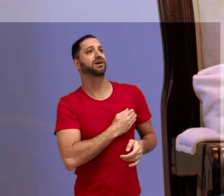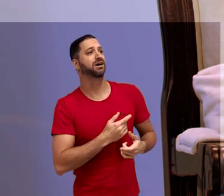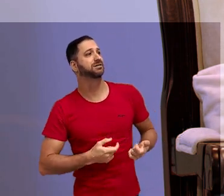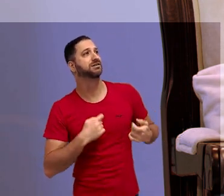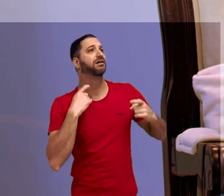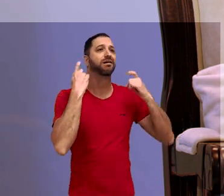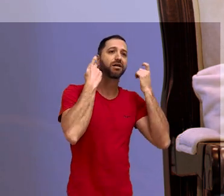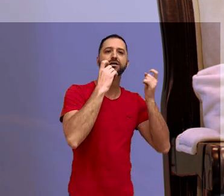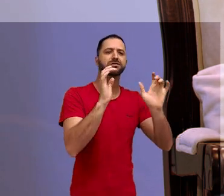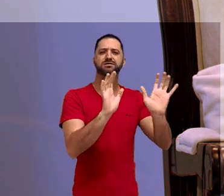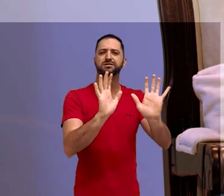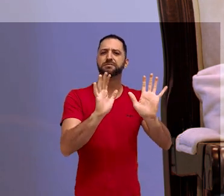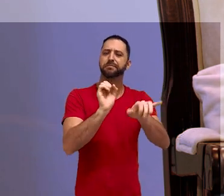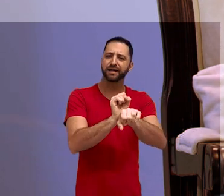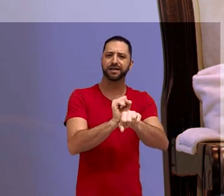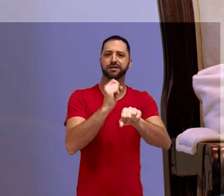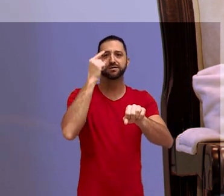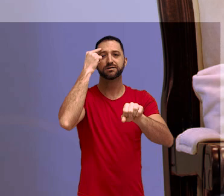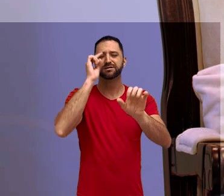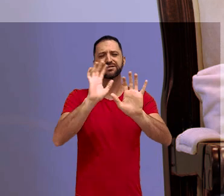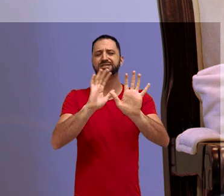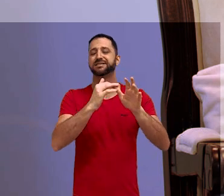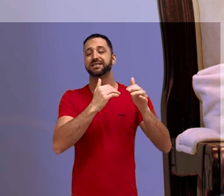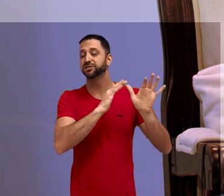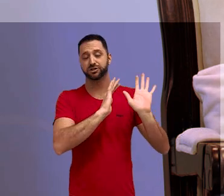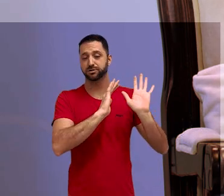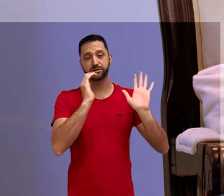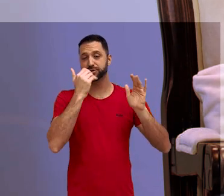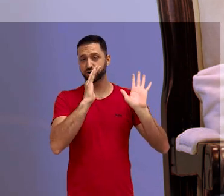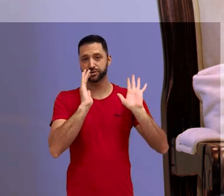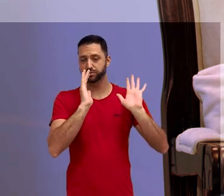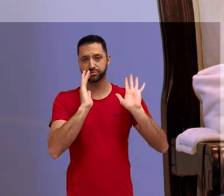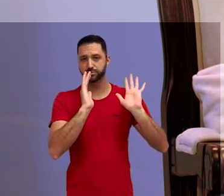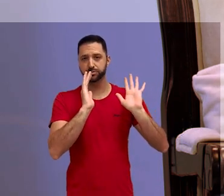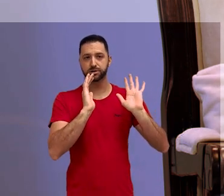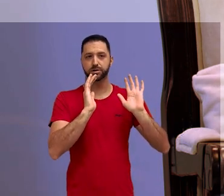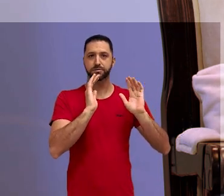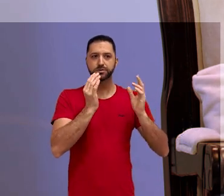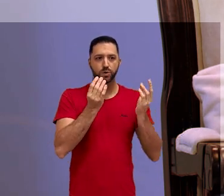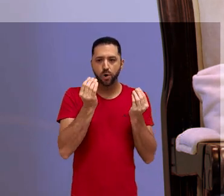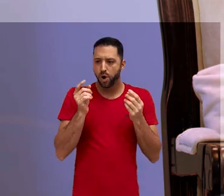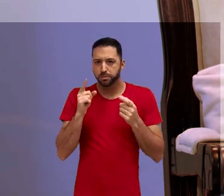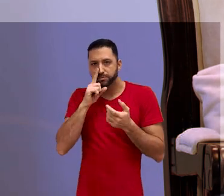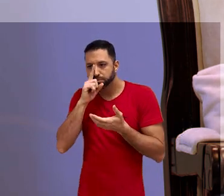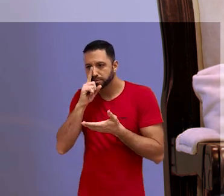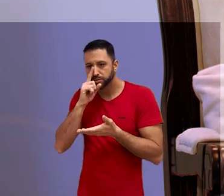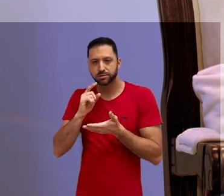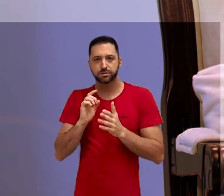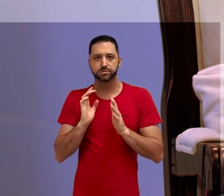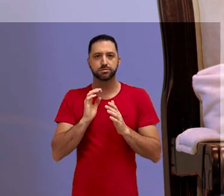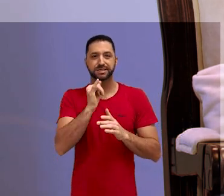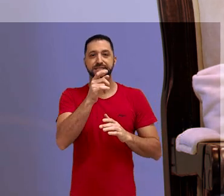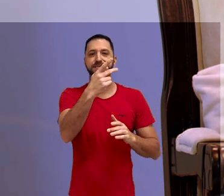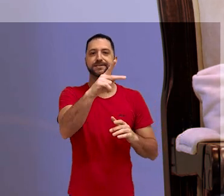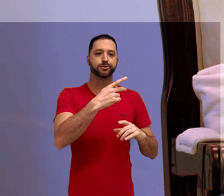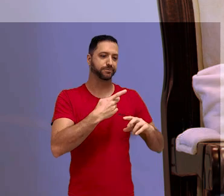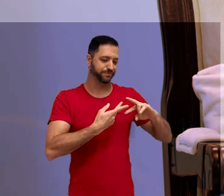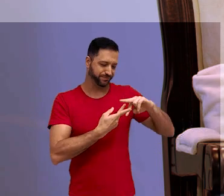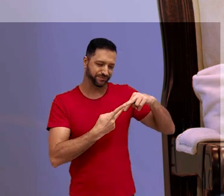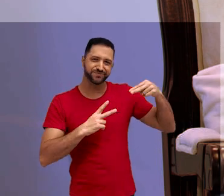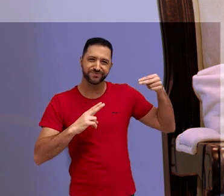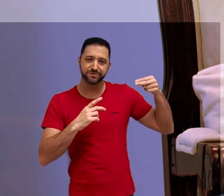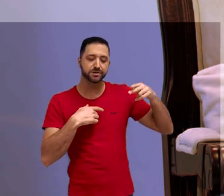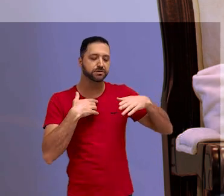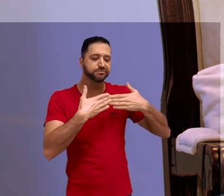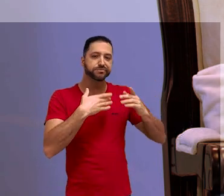mais chance porque a minha irmã teve, a minha mãe teve. Não, tira isso de você. E como você muda isso, mesmo que você tenha